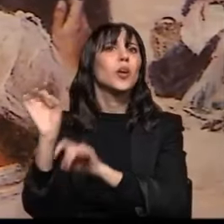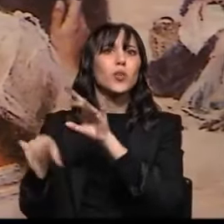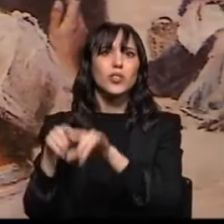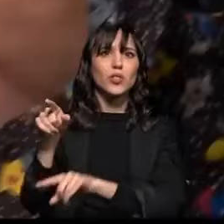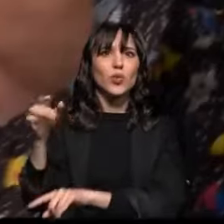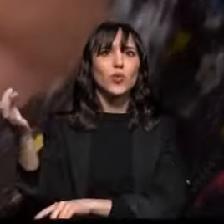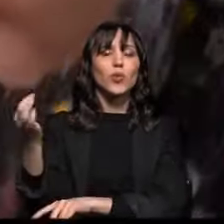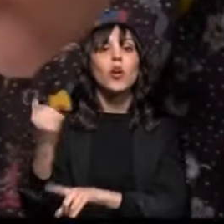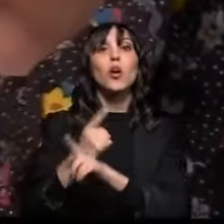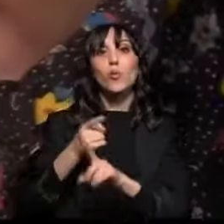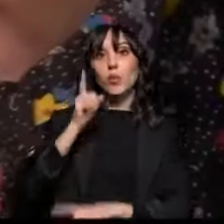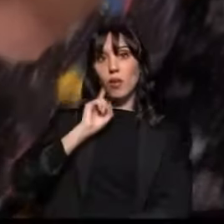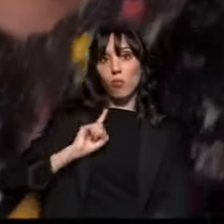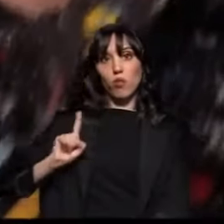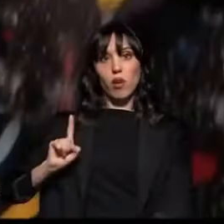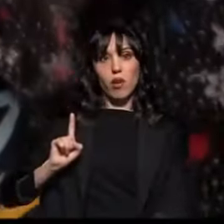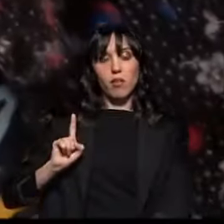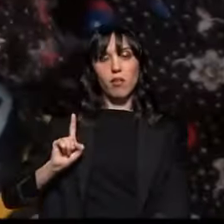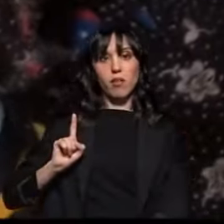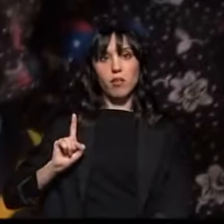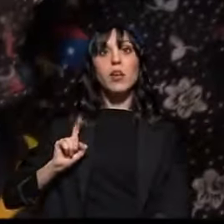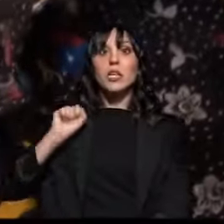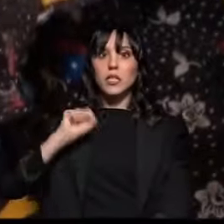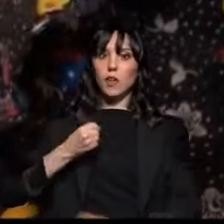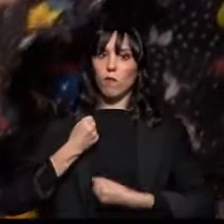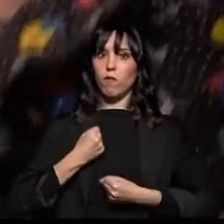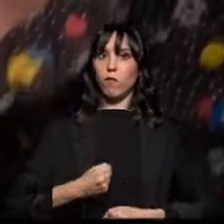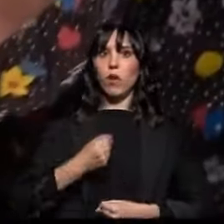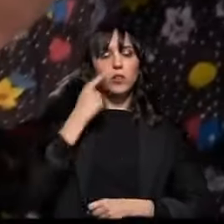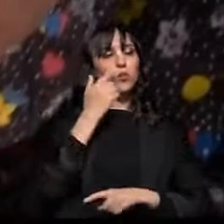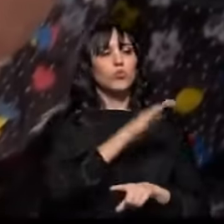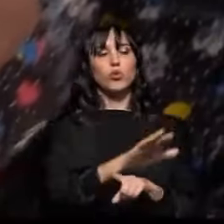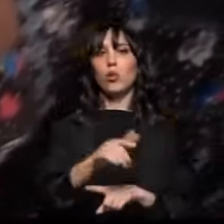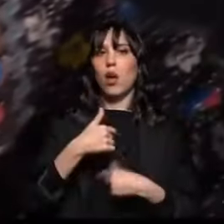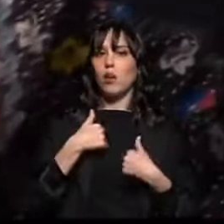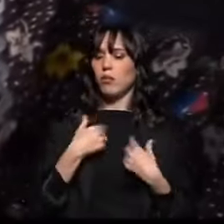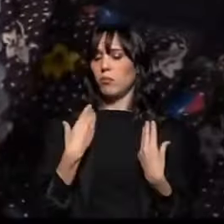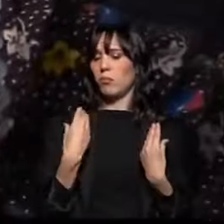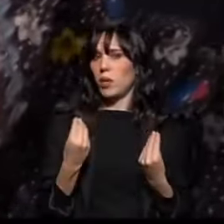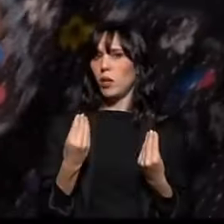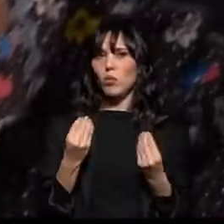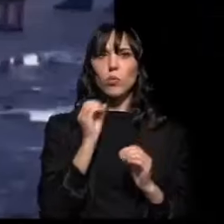mestre tinha que ser sempre forte. Forte, tinha que mostrar aos outros que não tinha medo.